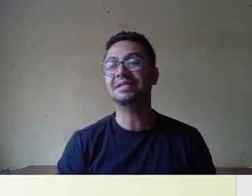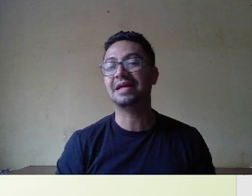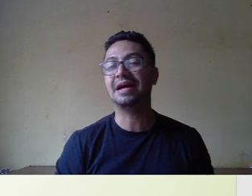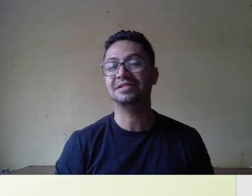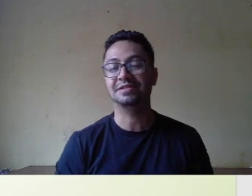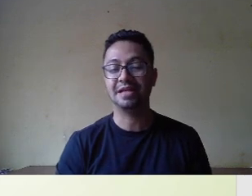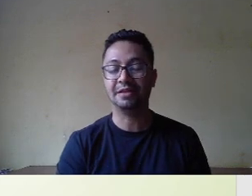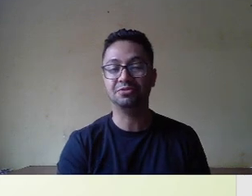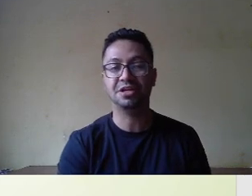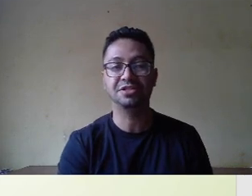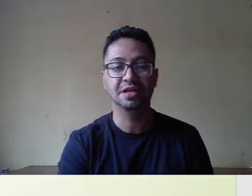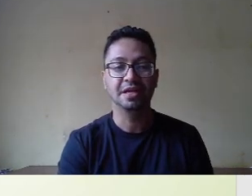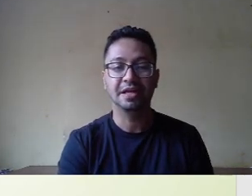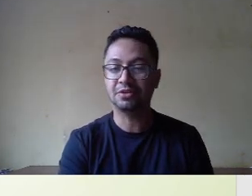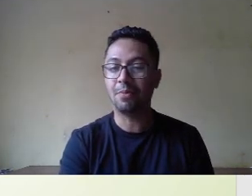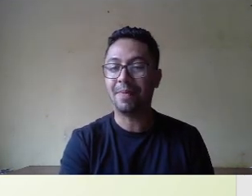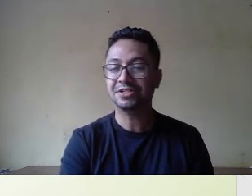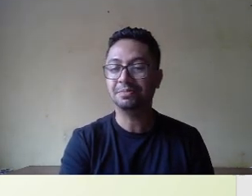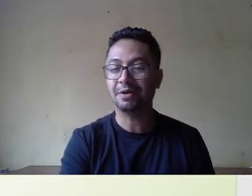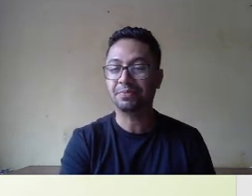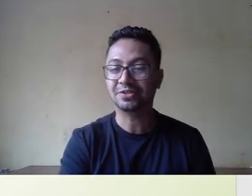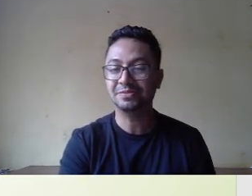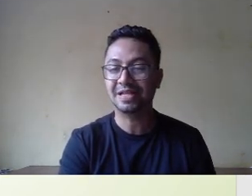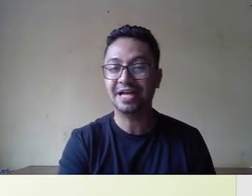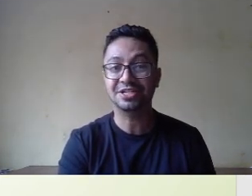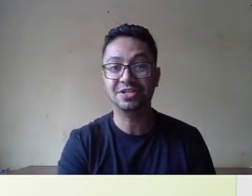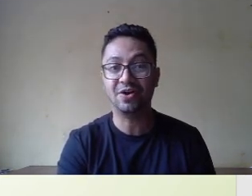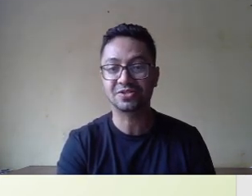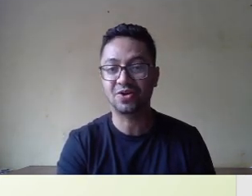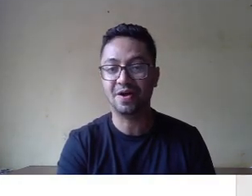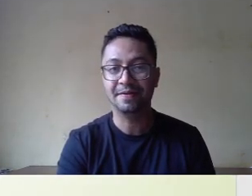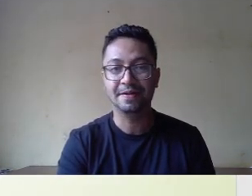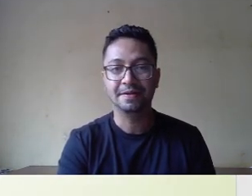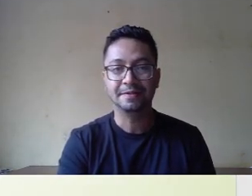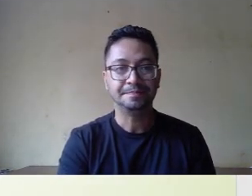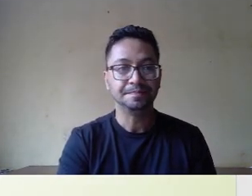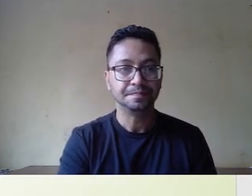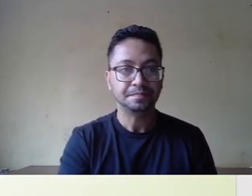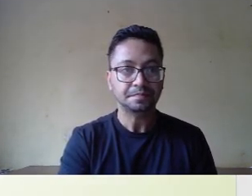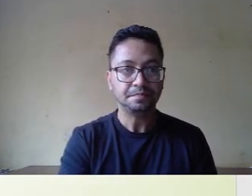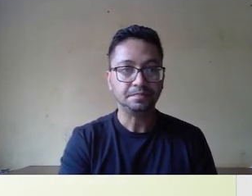transmissão da mensagem, certo, gente? Então, partindo para o próximo slide aqui, olha só.